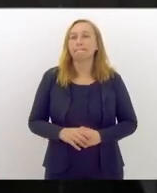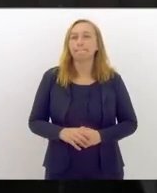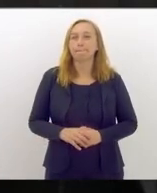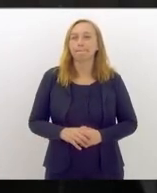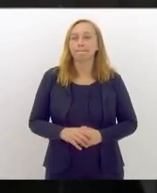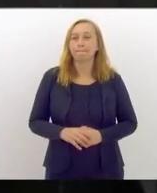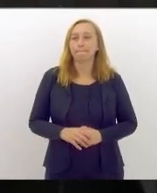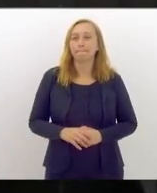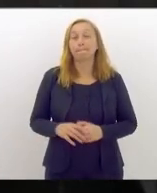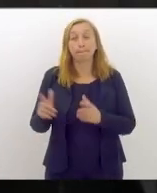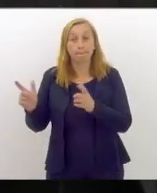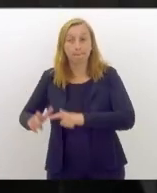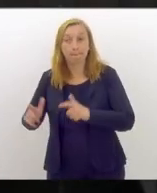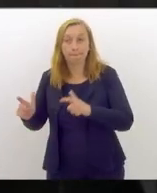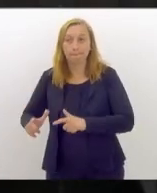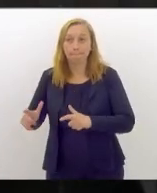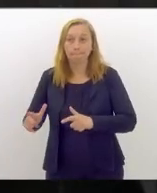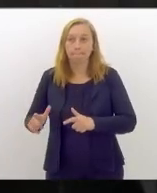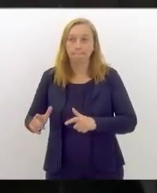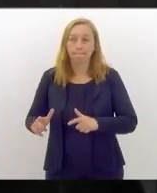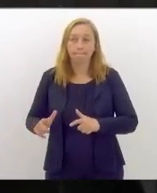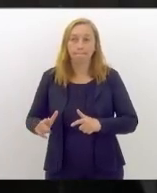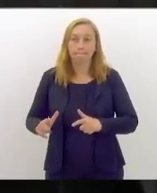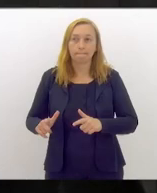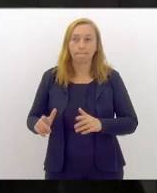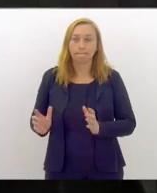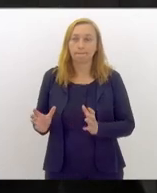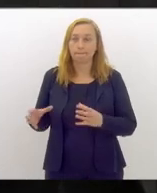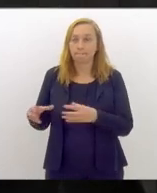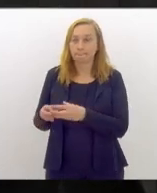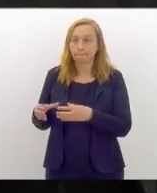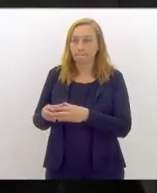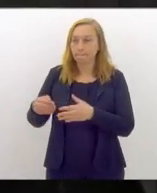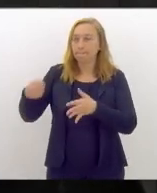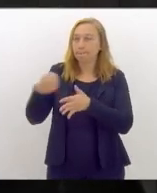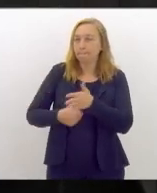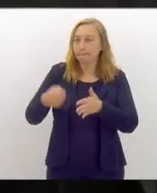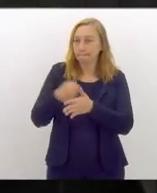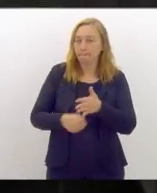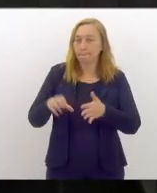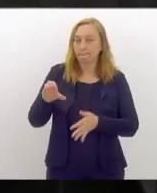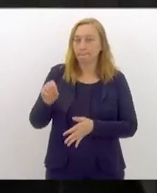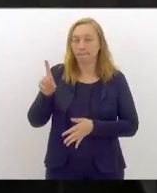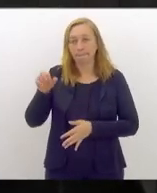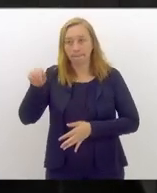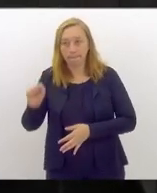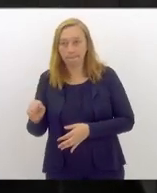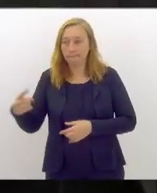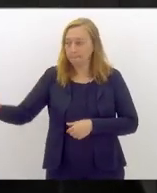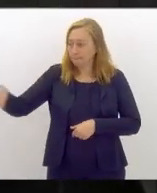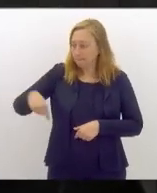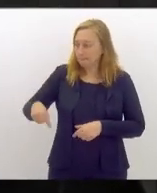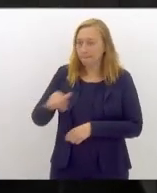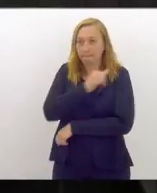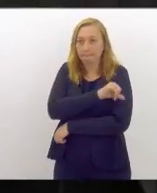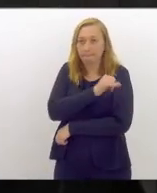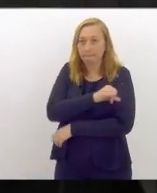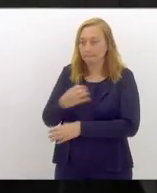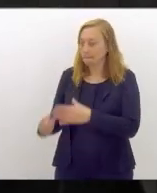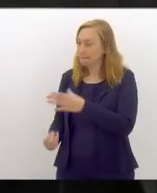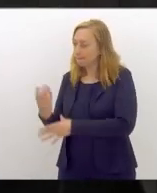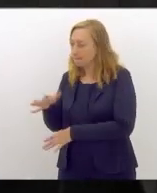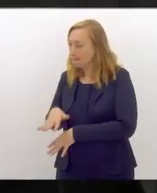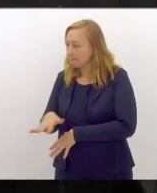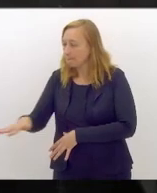desse lugar essas tropas que lutaram em Canudos vieram para o Rio de Janeiro e começaram a fundar as favelas do Rio de Janeiro